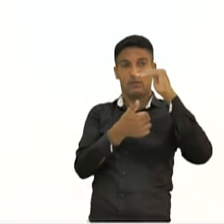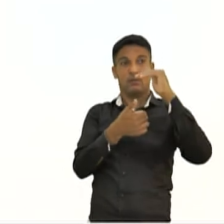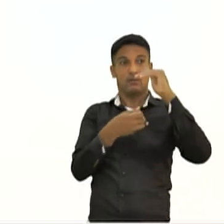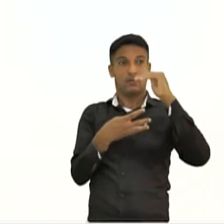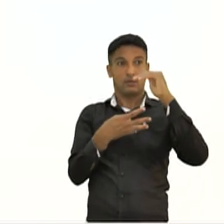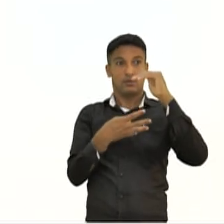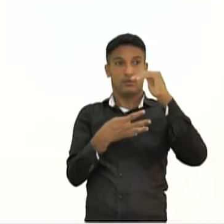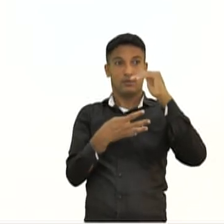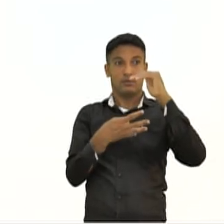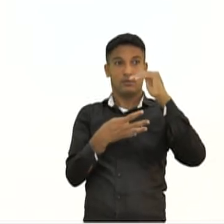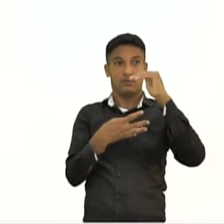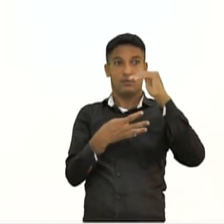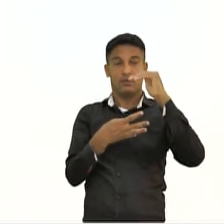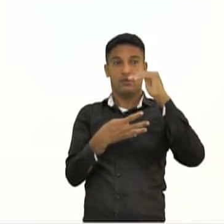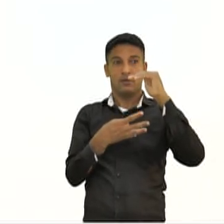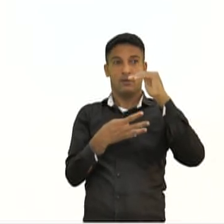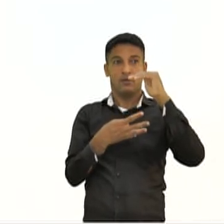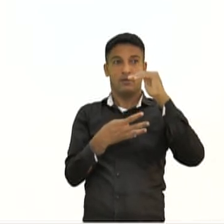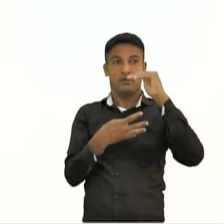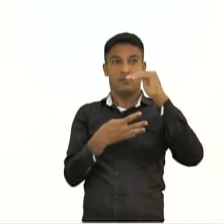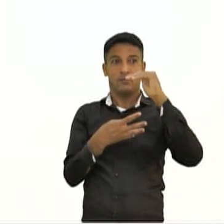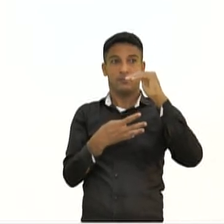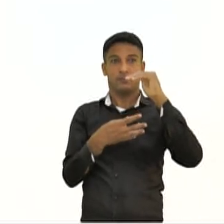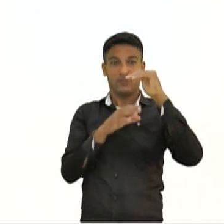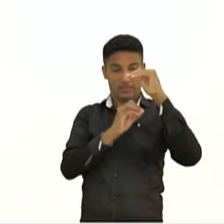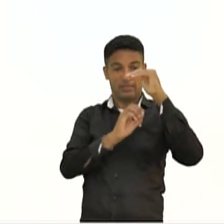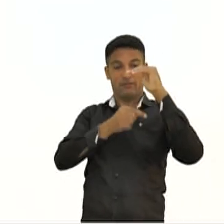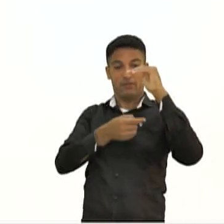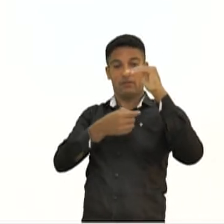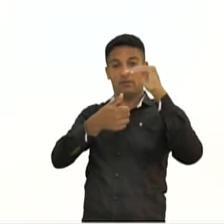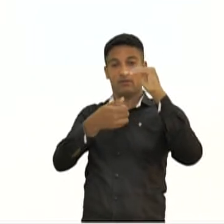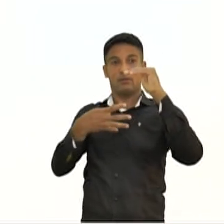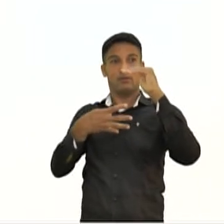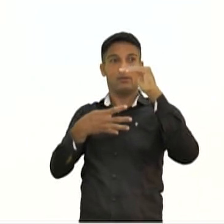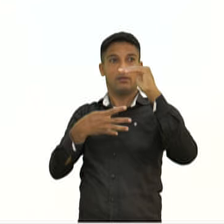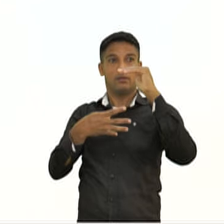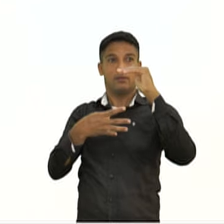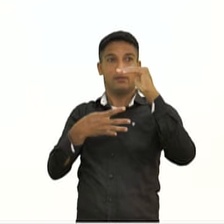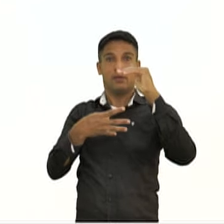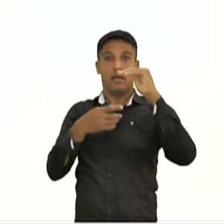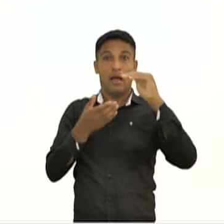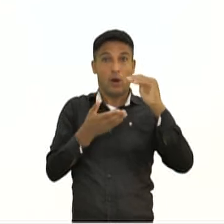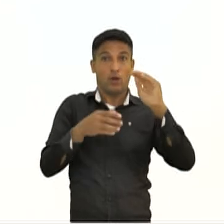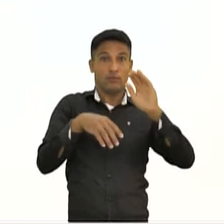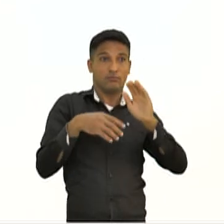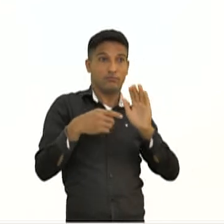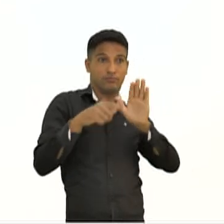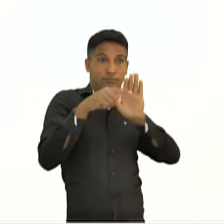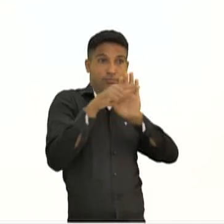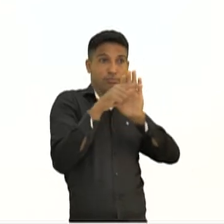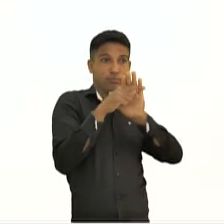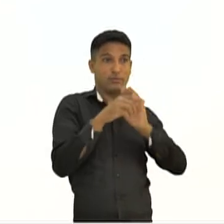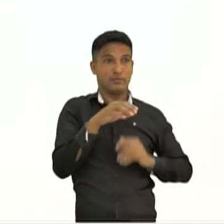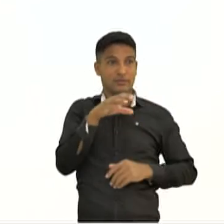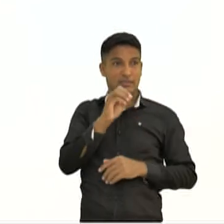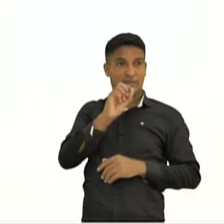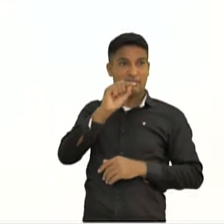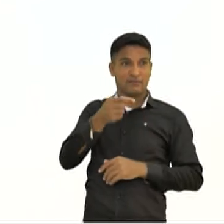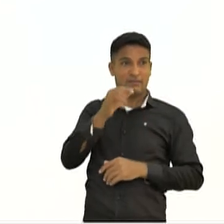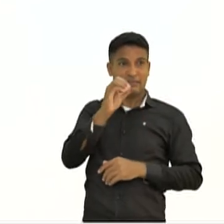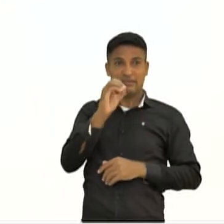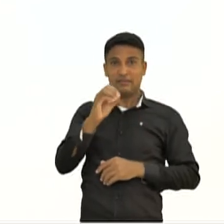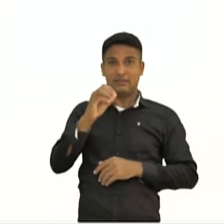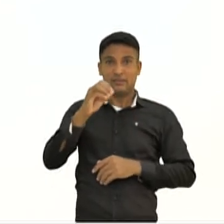0,20, né? Vai dar o quê? 0,06, 6 milésimos. E assim eu continuo a conta. Mas, meu Deus do